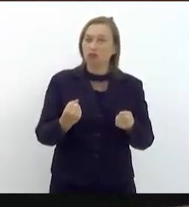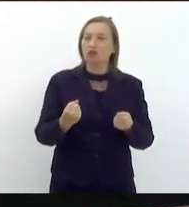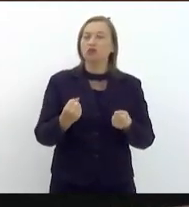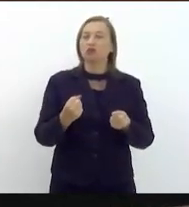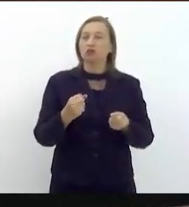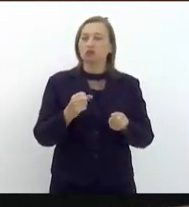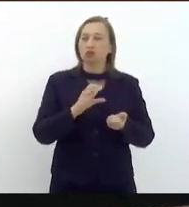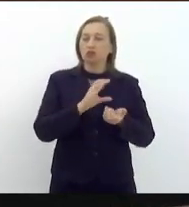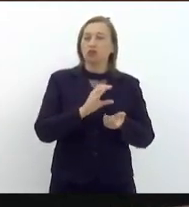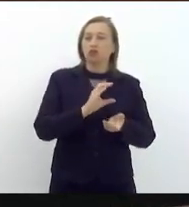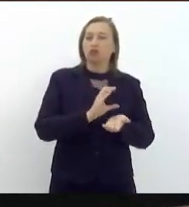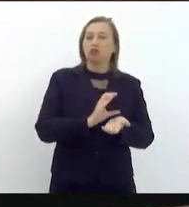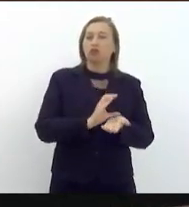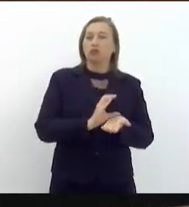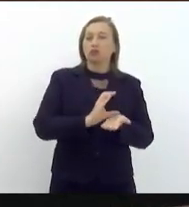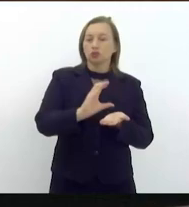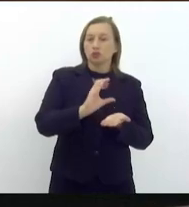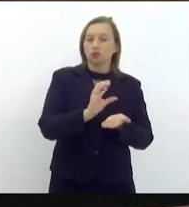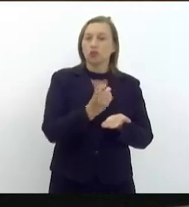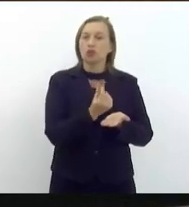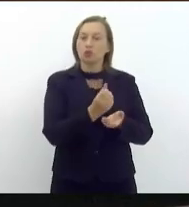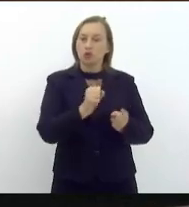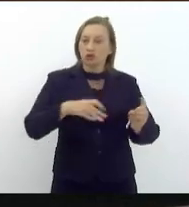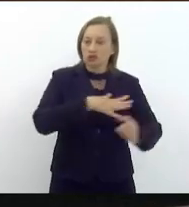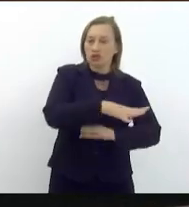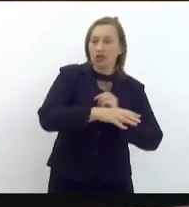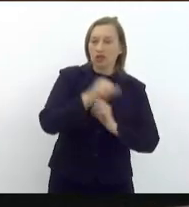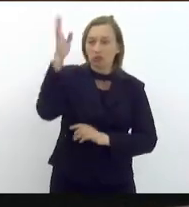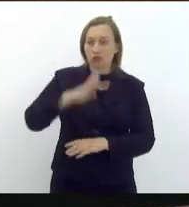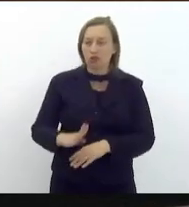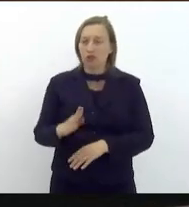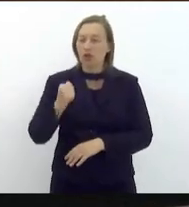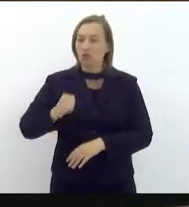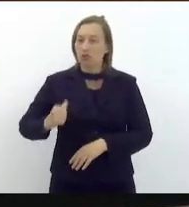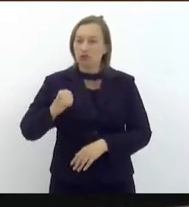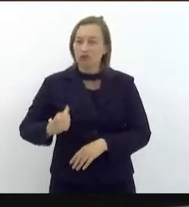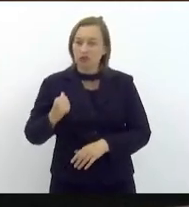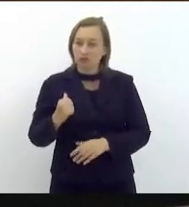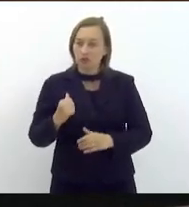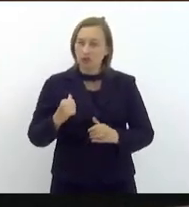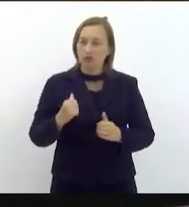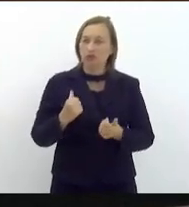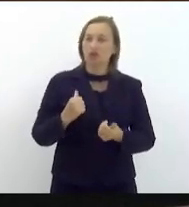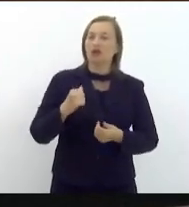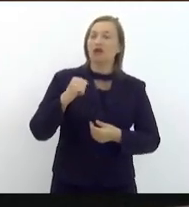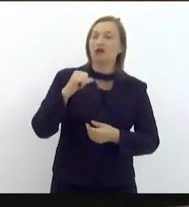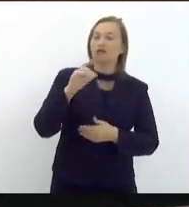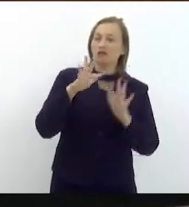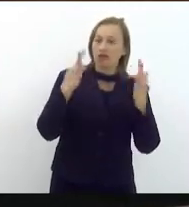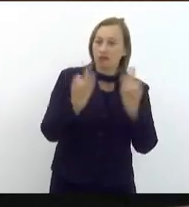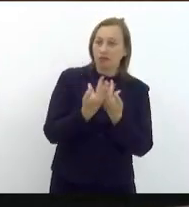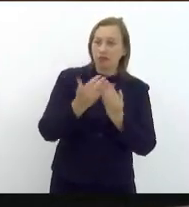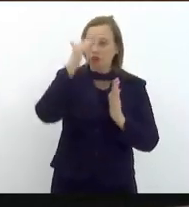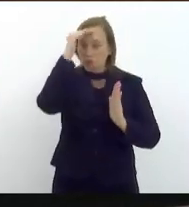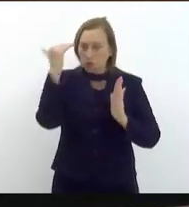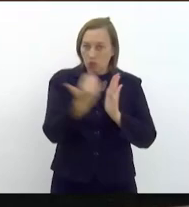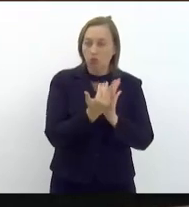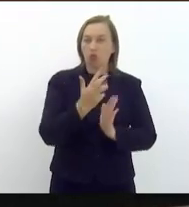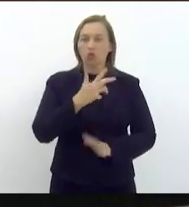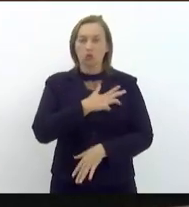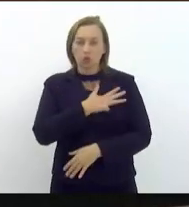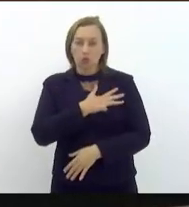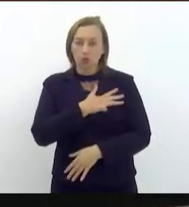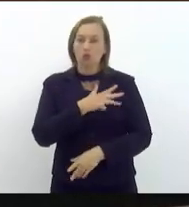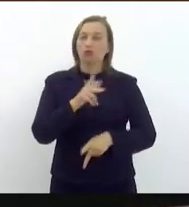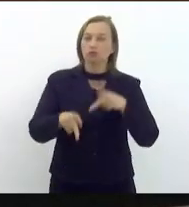programas sociais no Brasil Bolsa Família aumentou nesse ano presidente Lula cumpriu seu compromisso com o povo